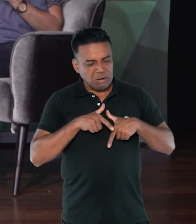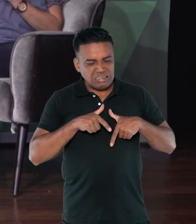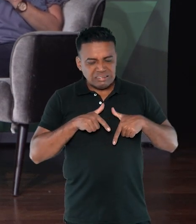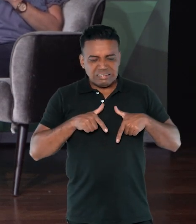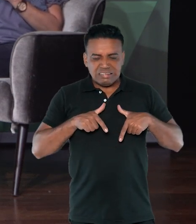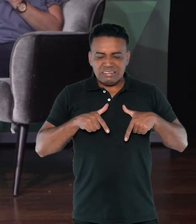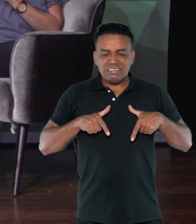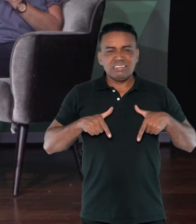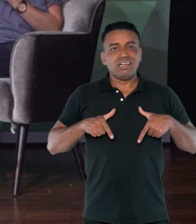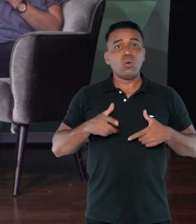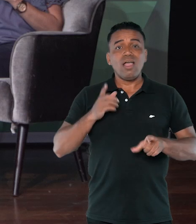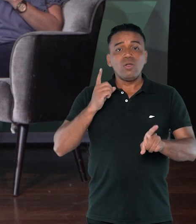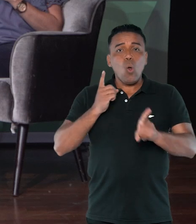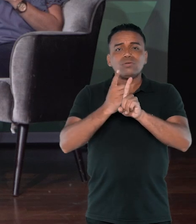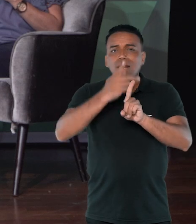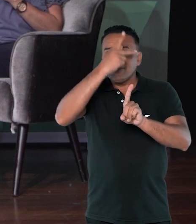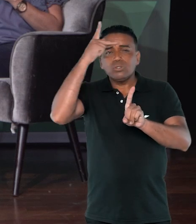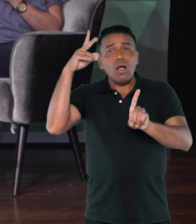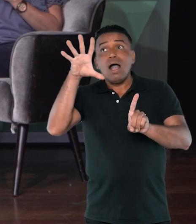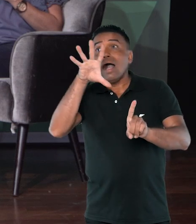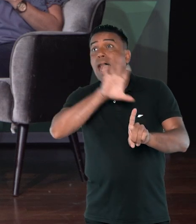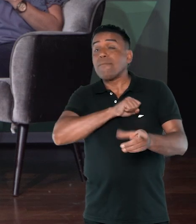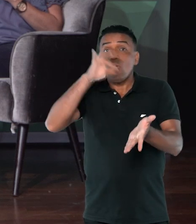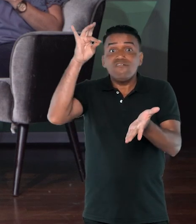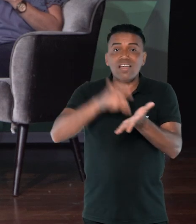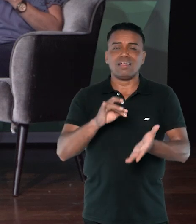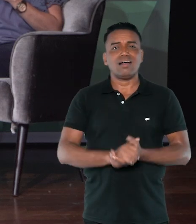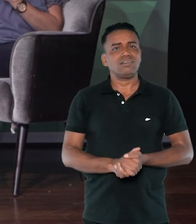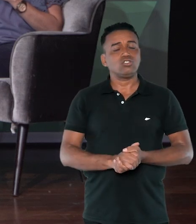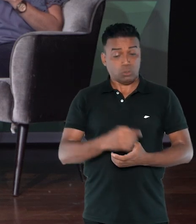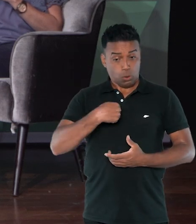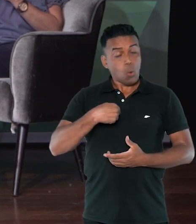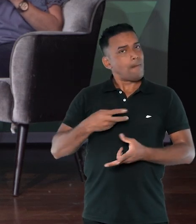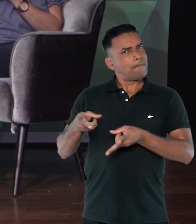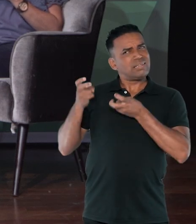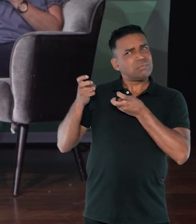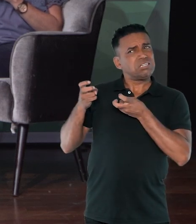formas de amar, né? Parodiando Caetano Veloso, né?